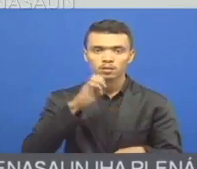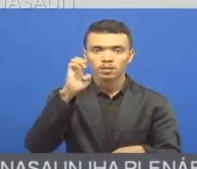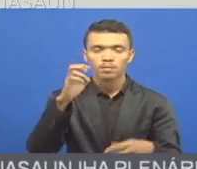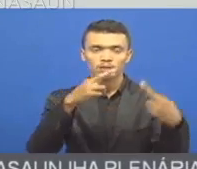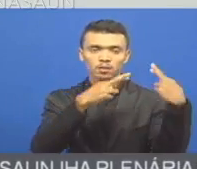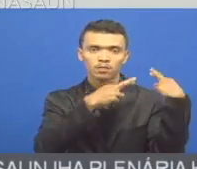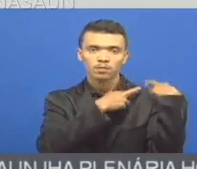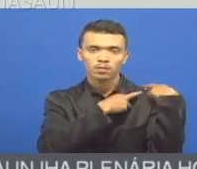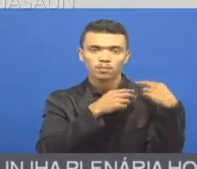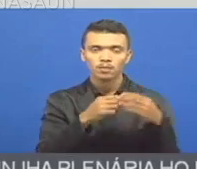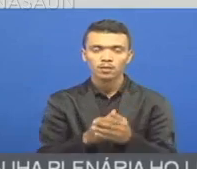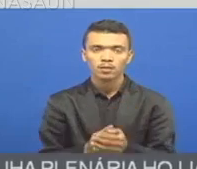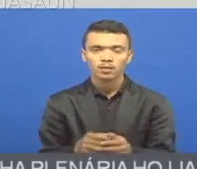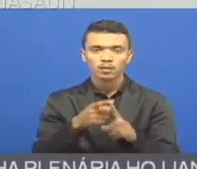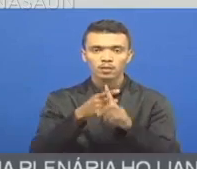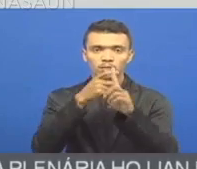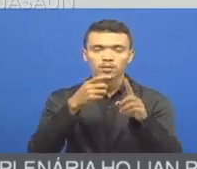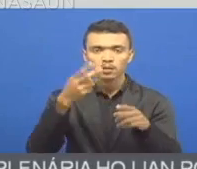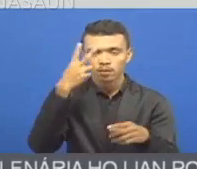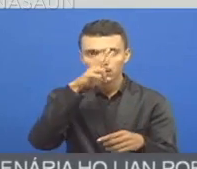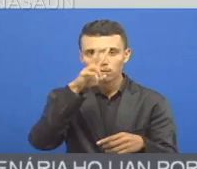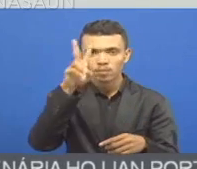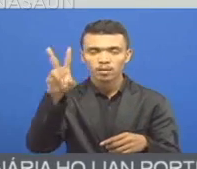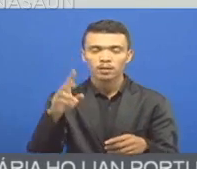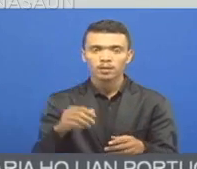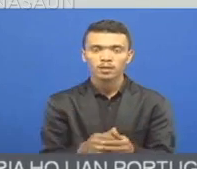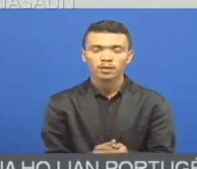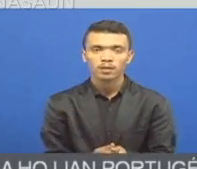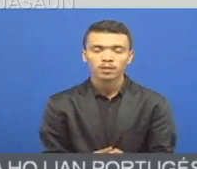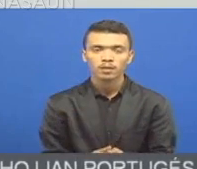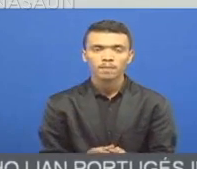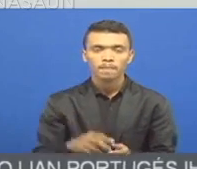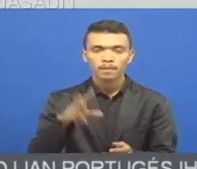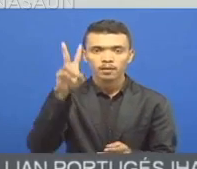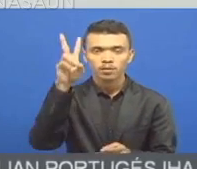responsabilidade. O cidadão que se define, parte da minha